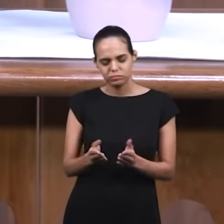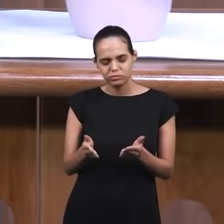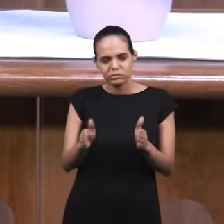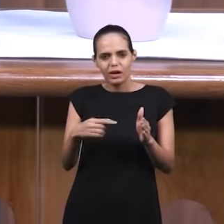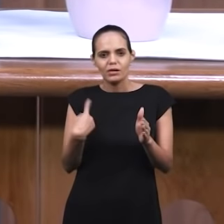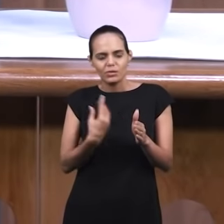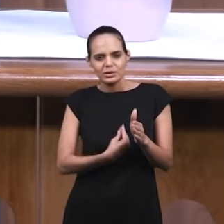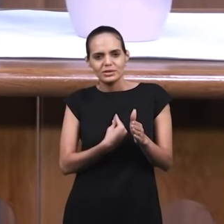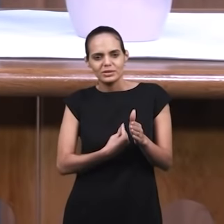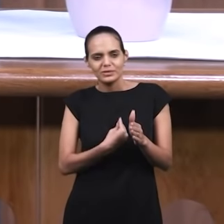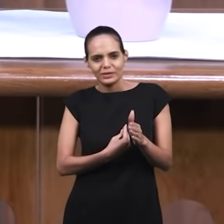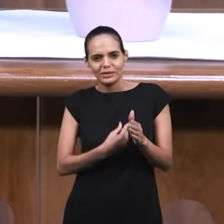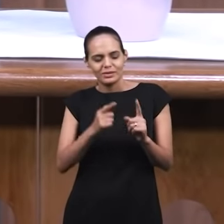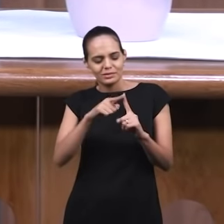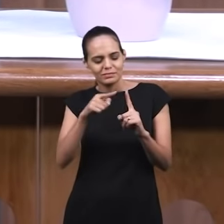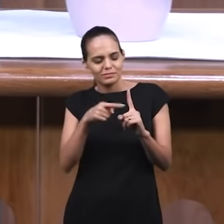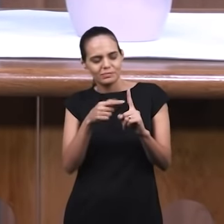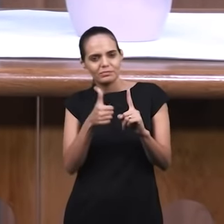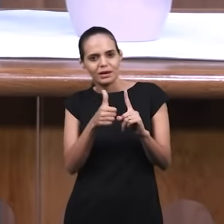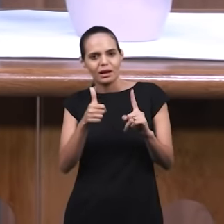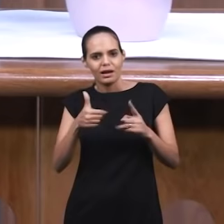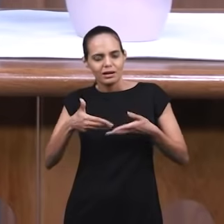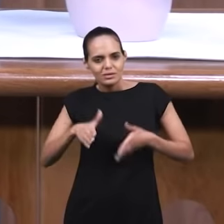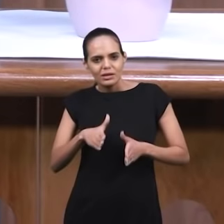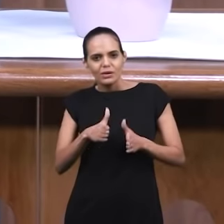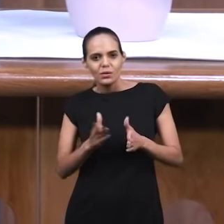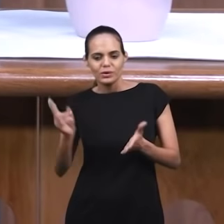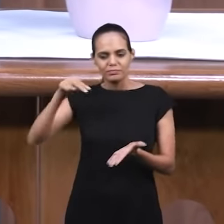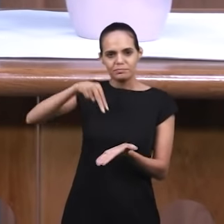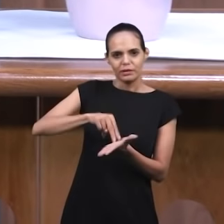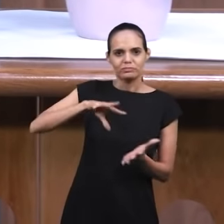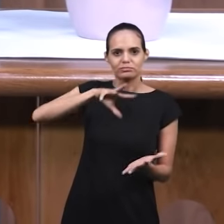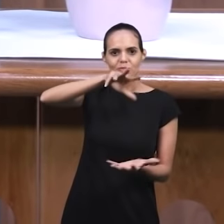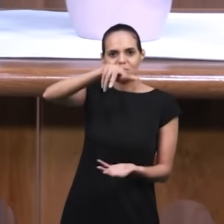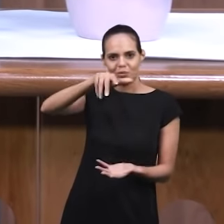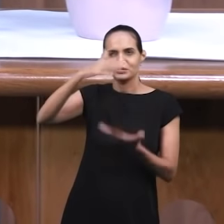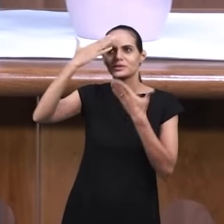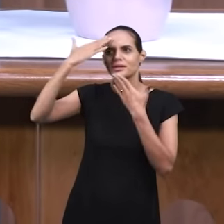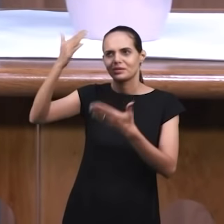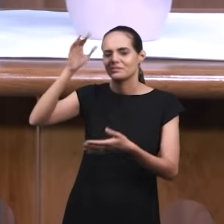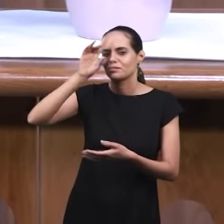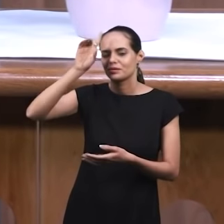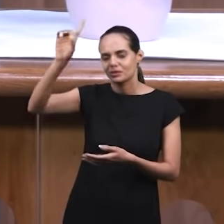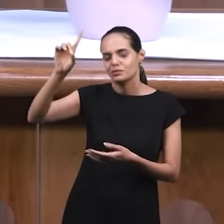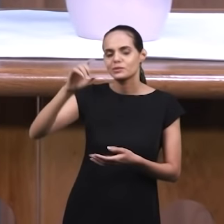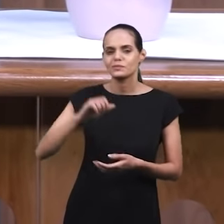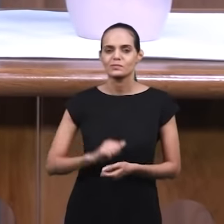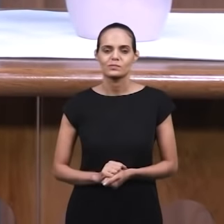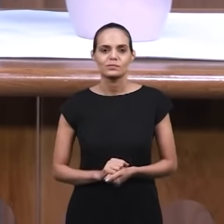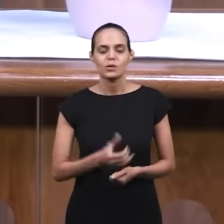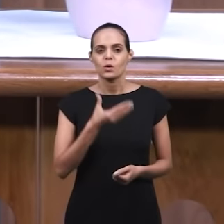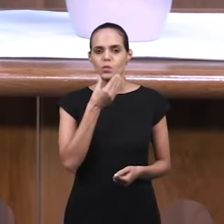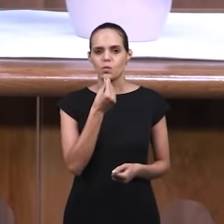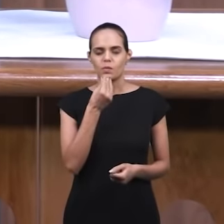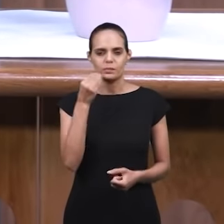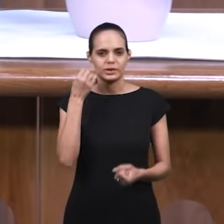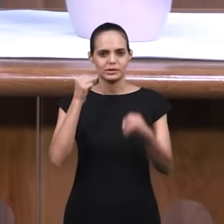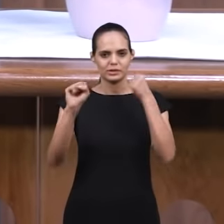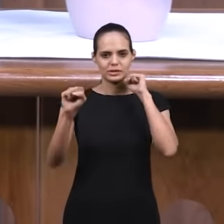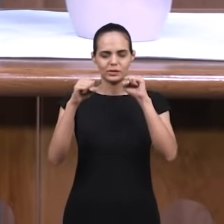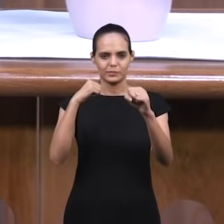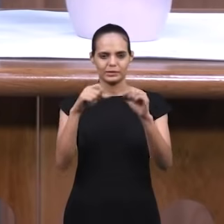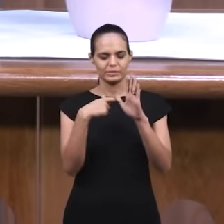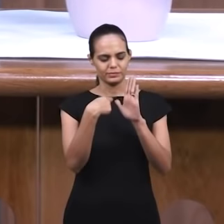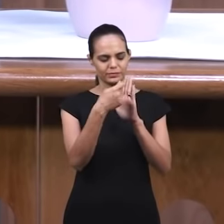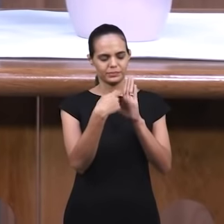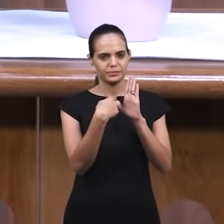seu santo nome. Eu usei aqui a expressão o salmista, porque o salmista é o nome dado àqueles